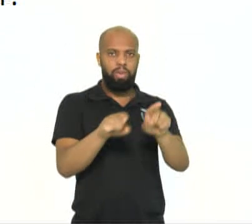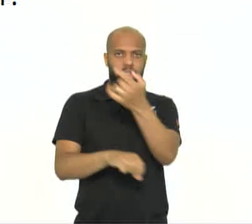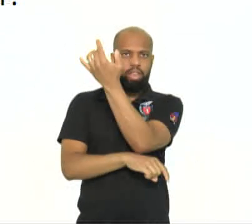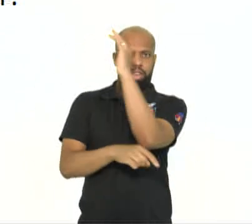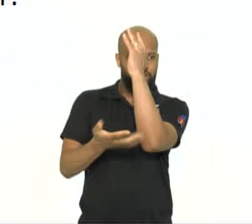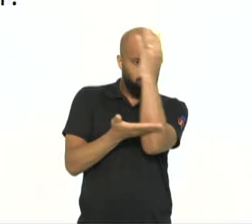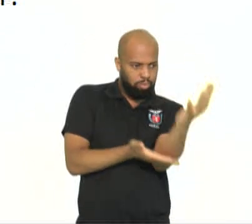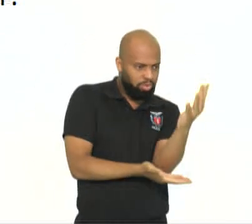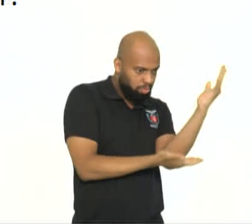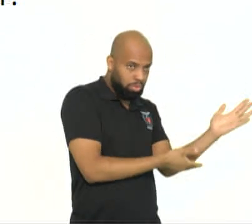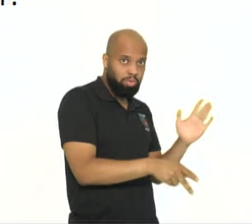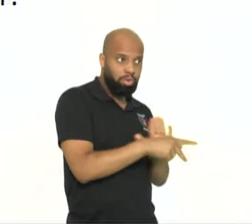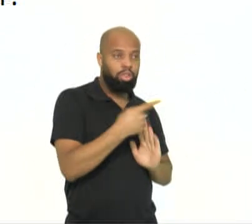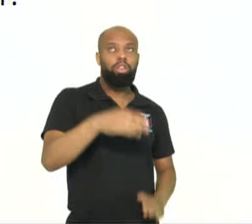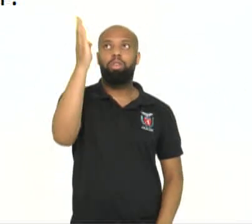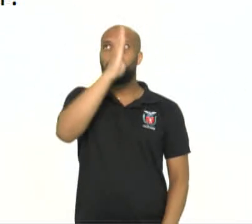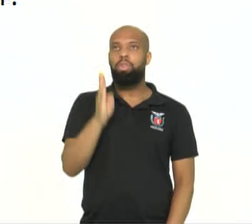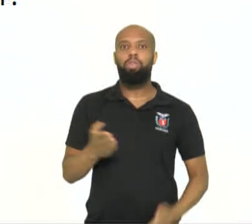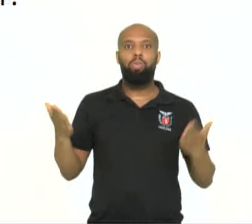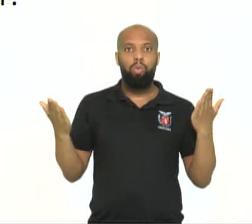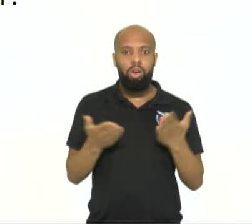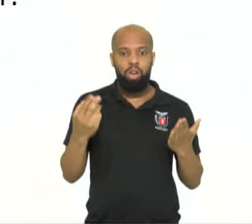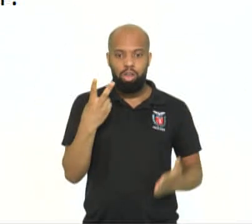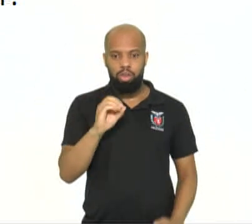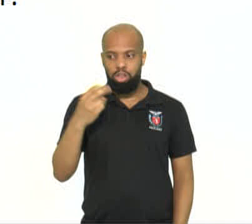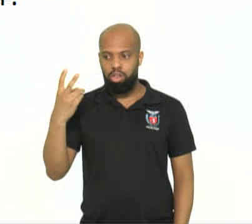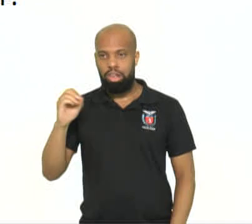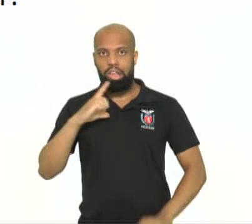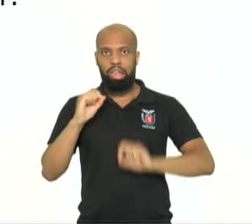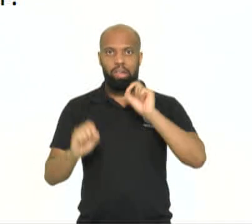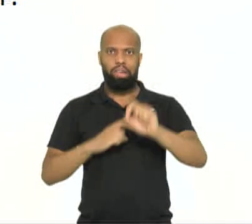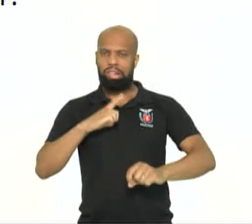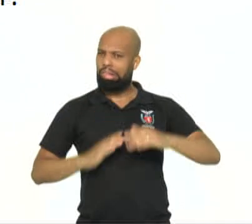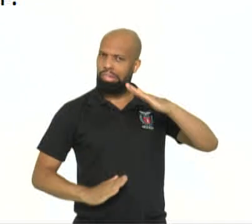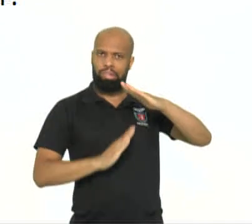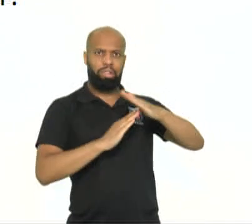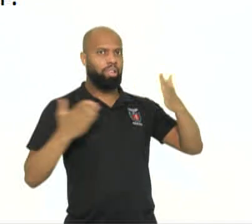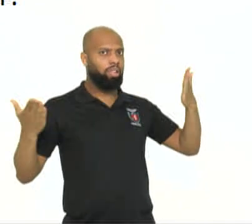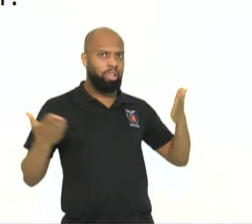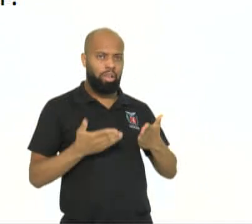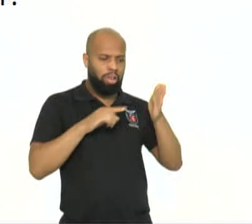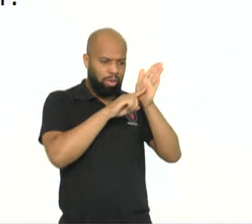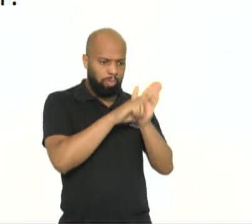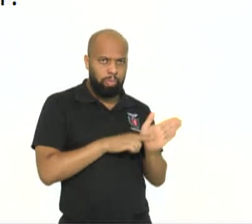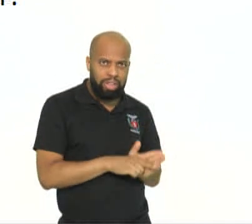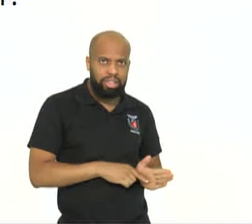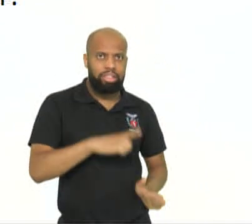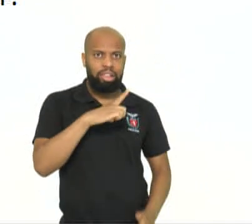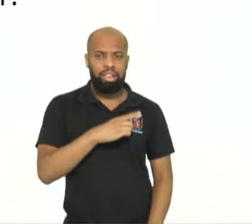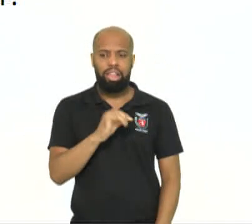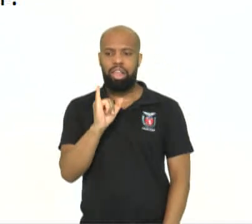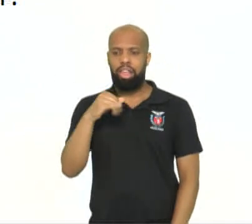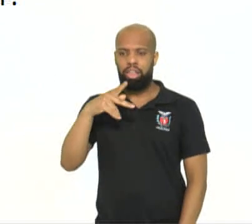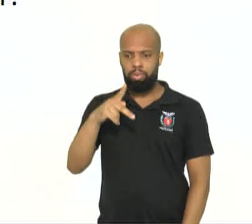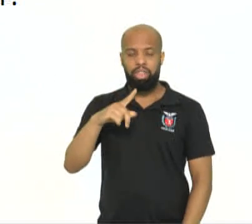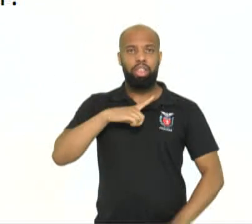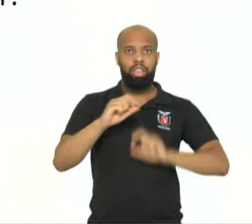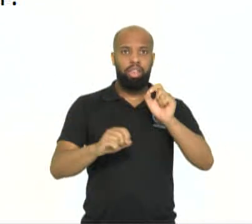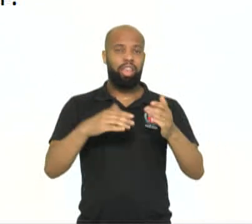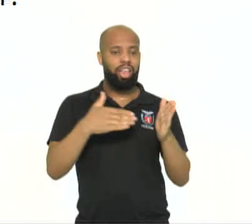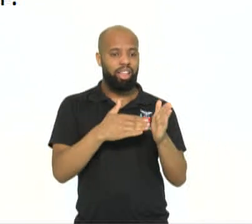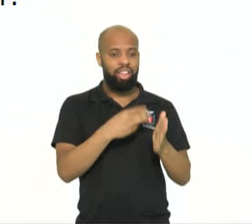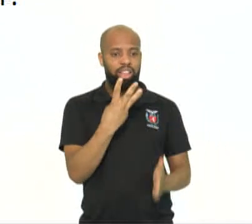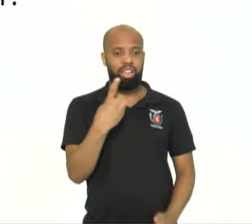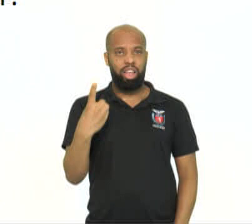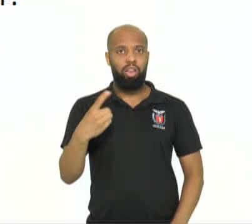estão alcançando recordes de destruição, dados do Instituto Nacional de Pesquisas Espaciais, o INPE, mostram que até 31 de